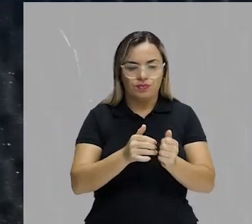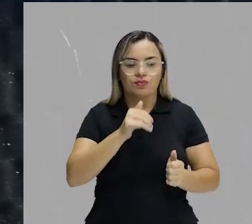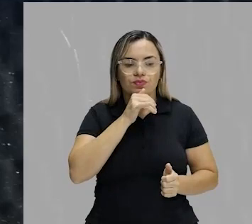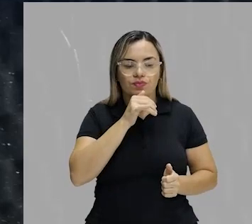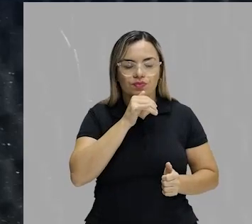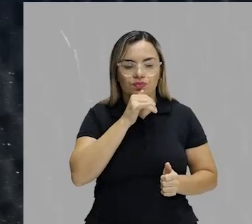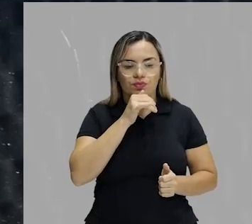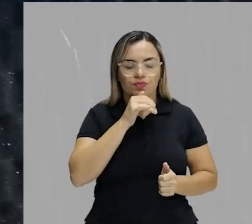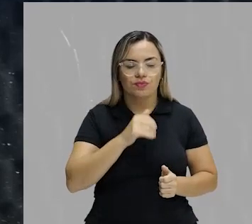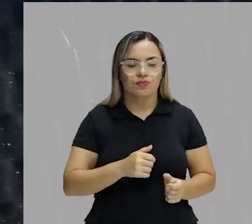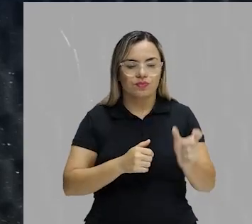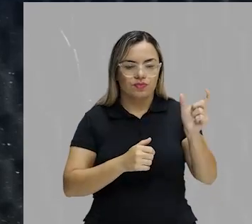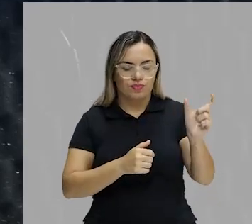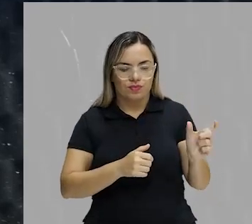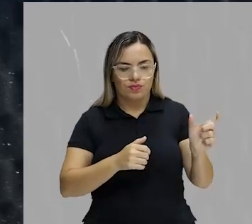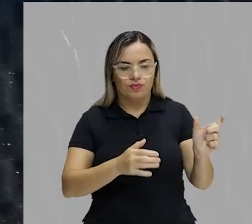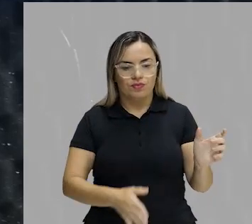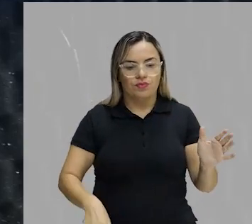chegou,